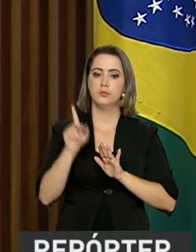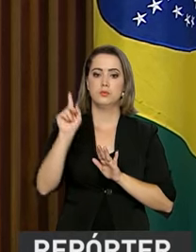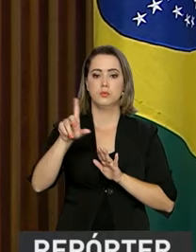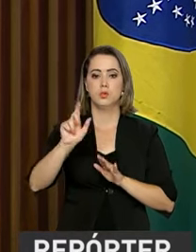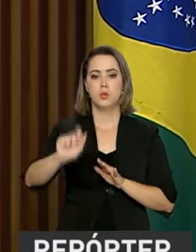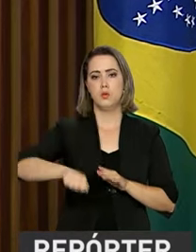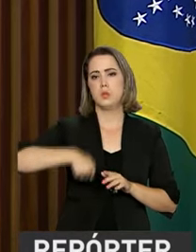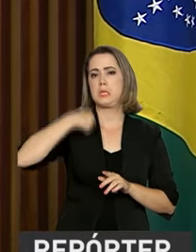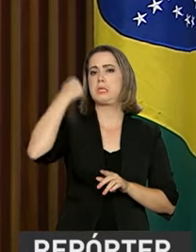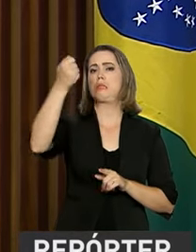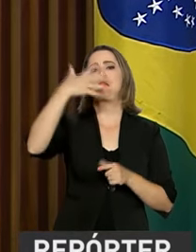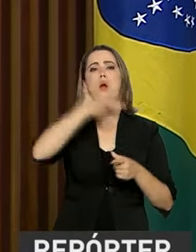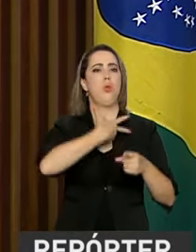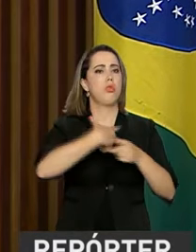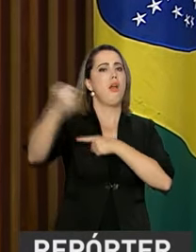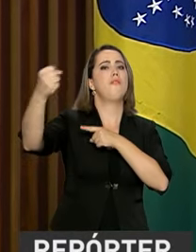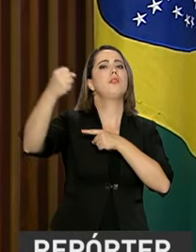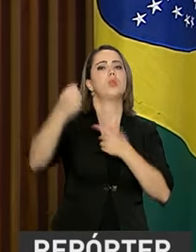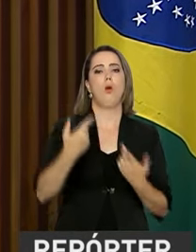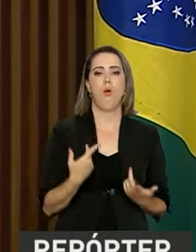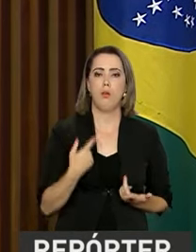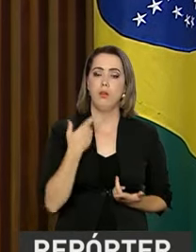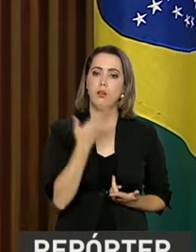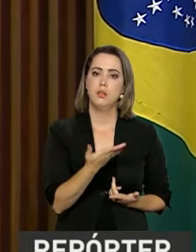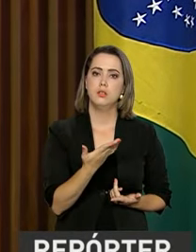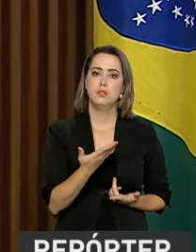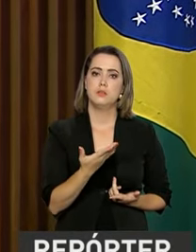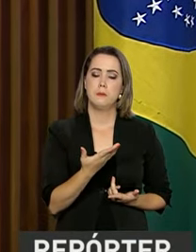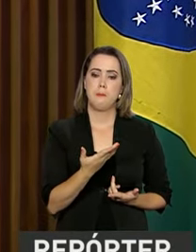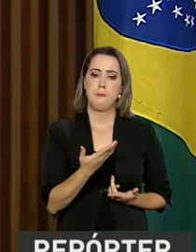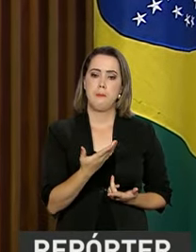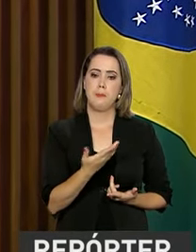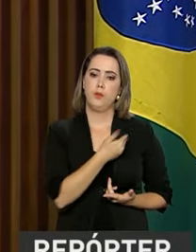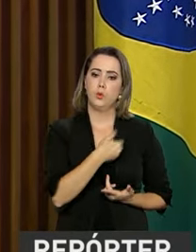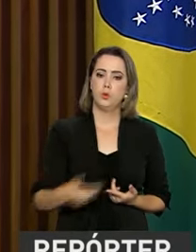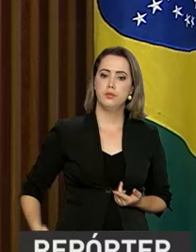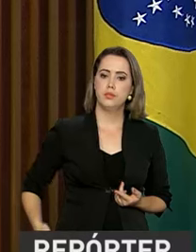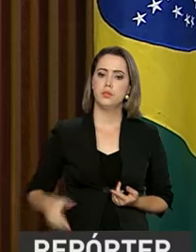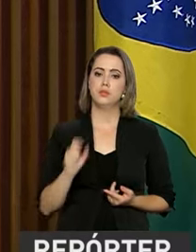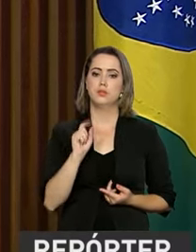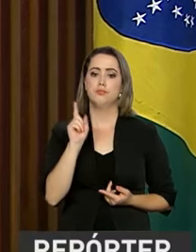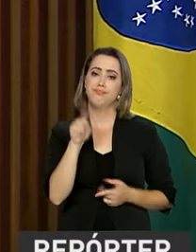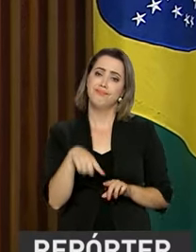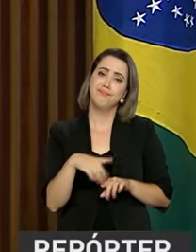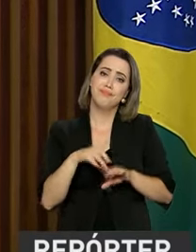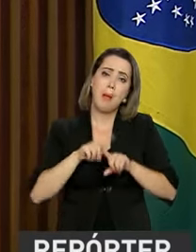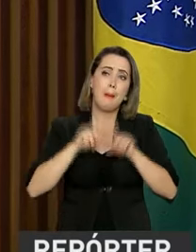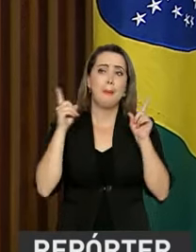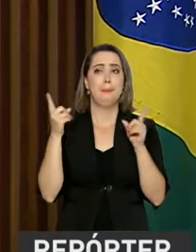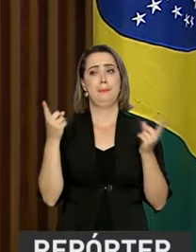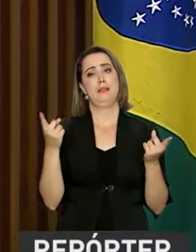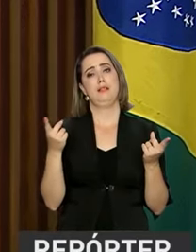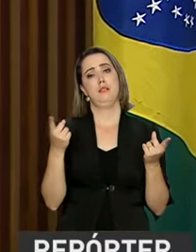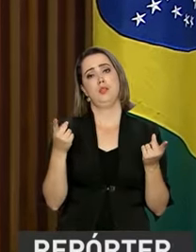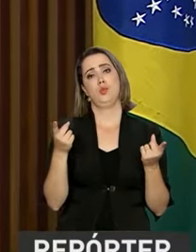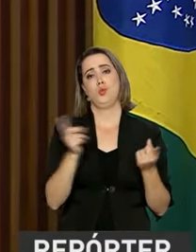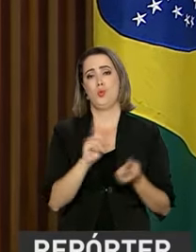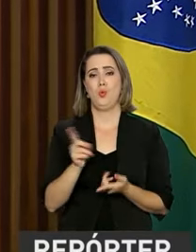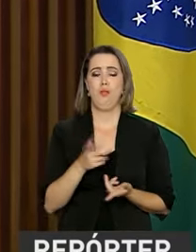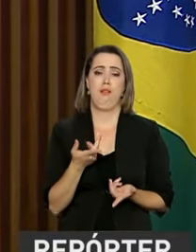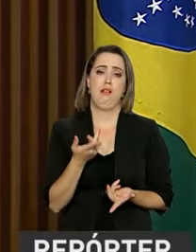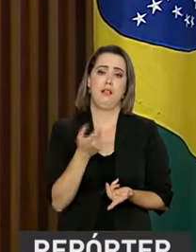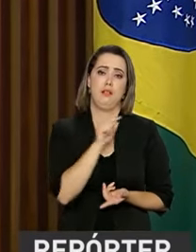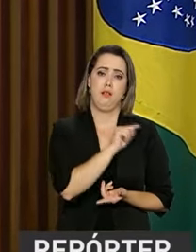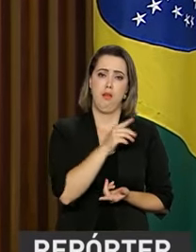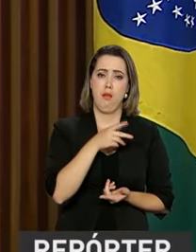da Vitória reformista ou não do governo isto não é o Meireles ainda disse ontem